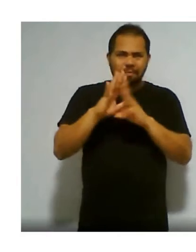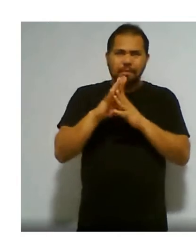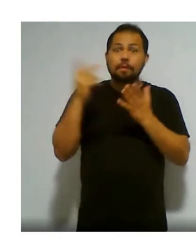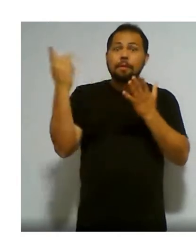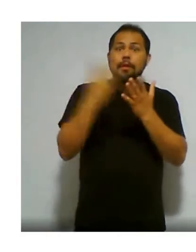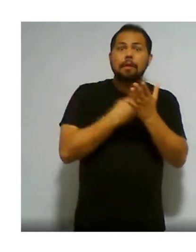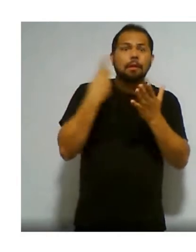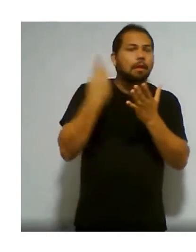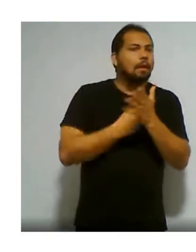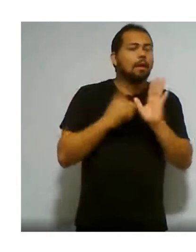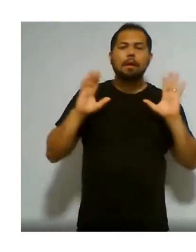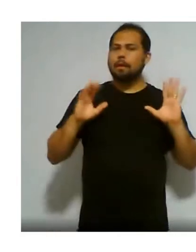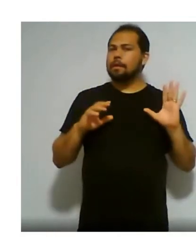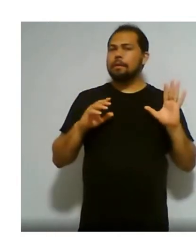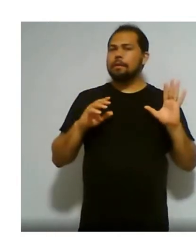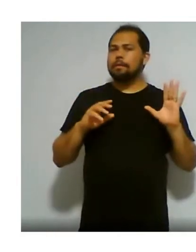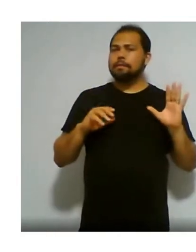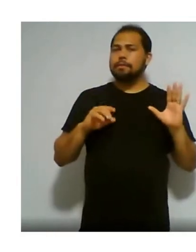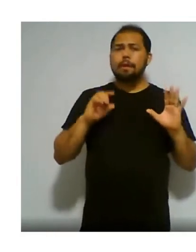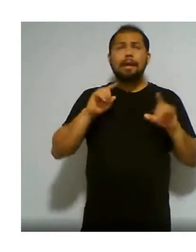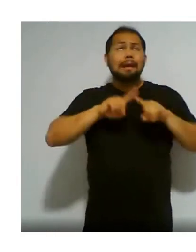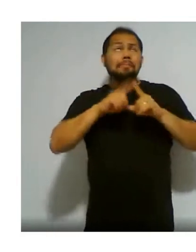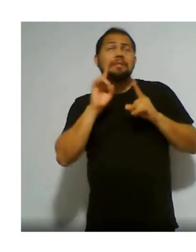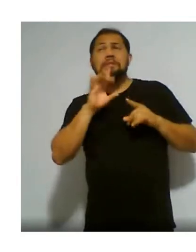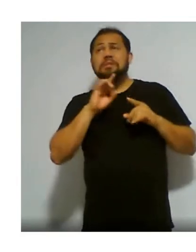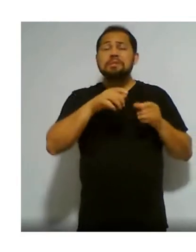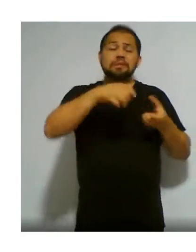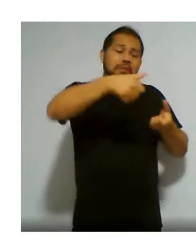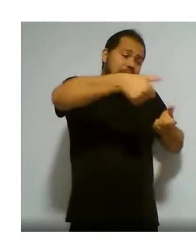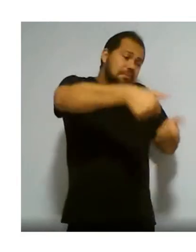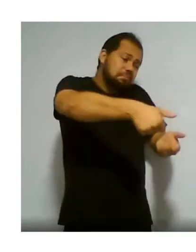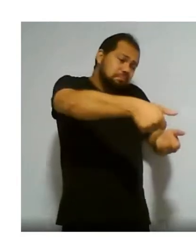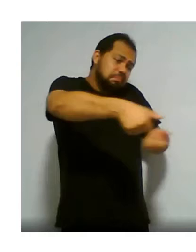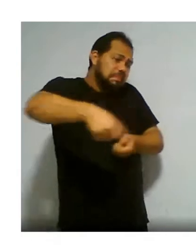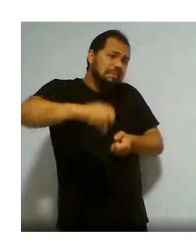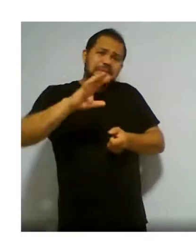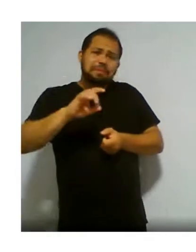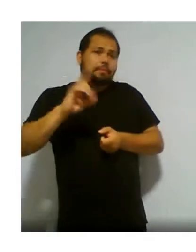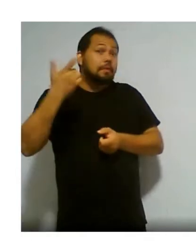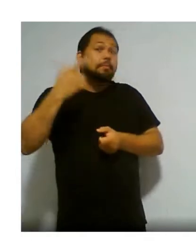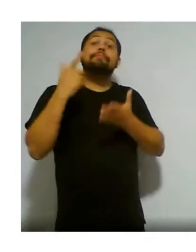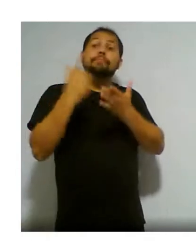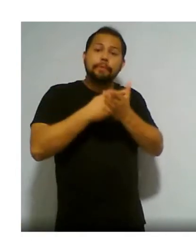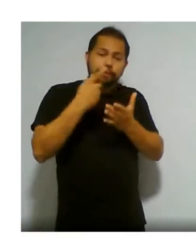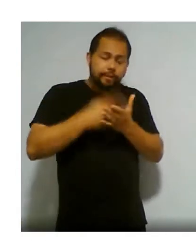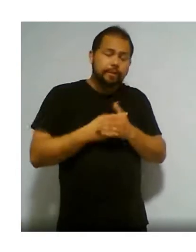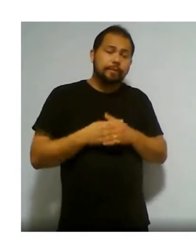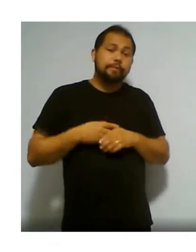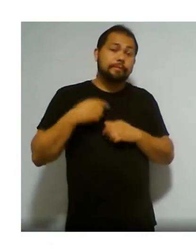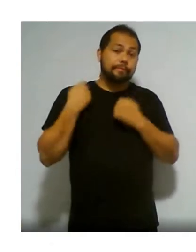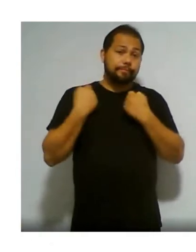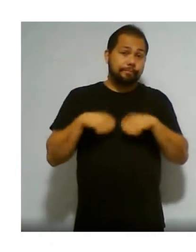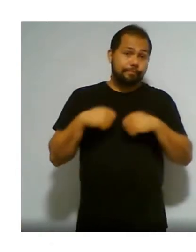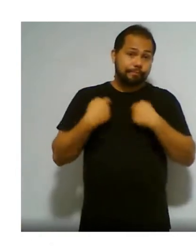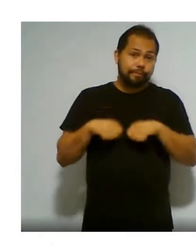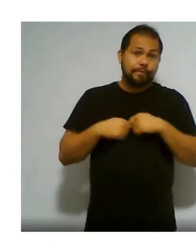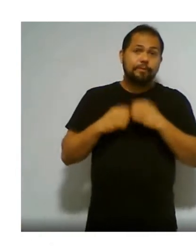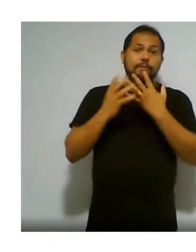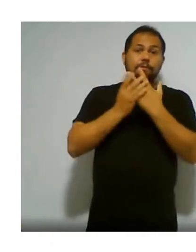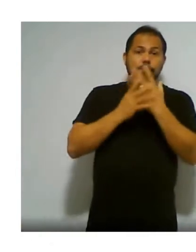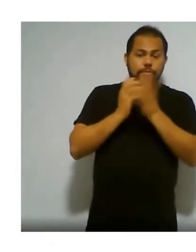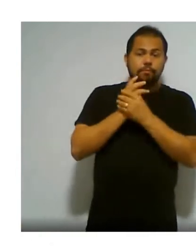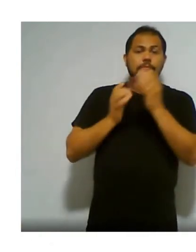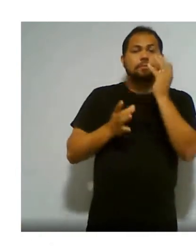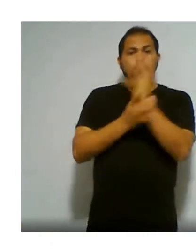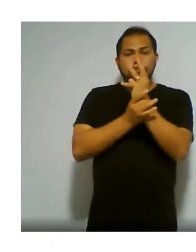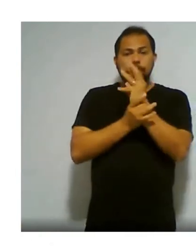interessante que ela já esteja antes usando esses equipamentos, um dos dois pelo menos. E você faz essa ação que ele está mostrando na figura aí, que